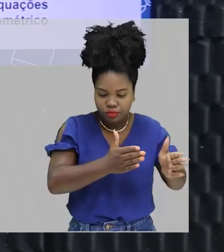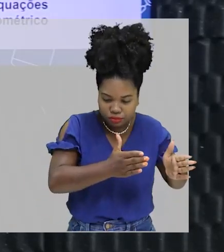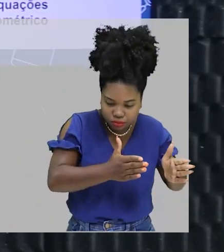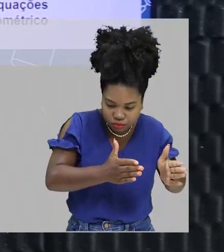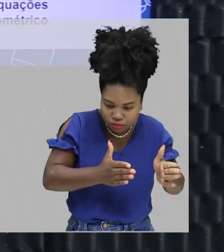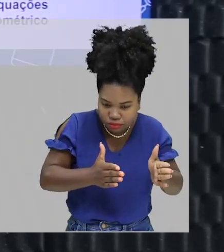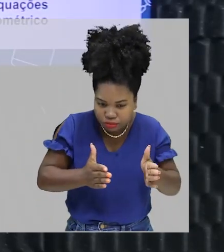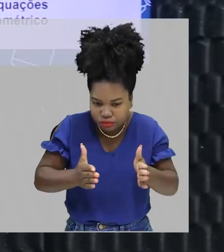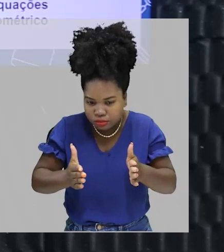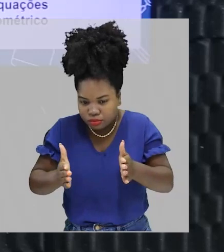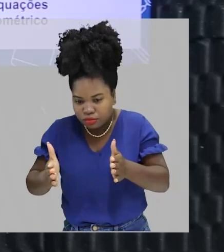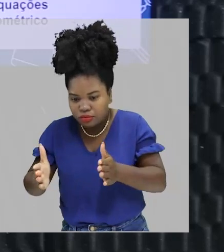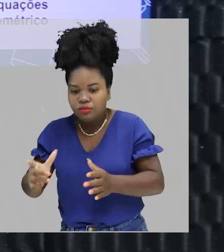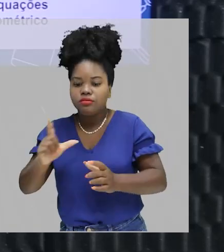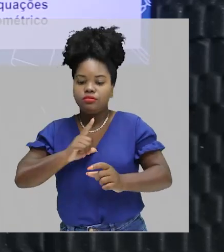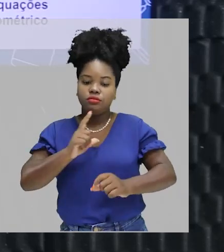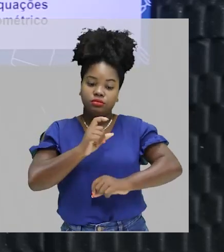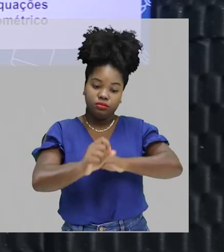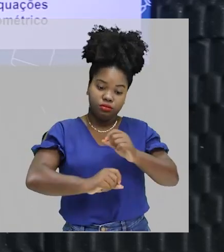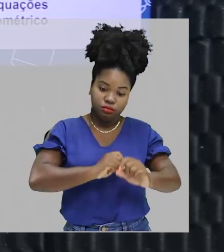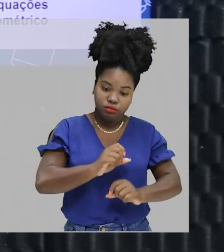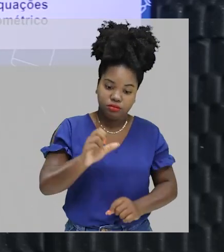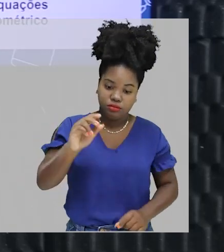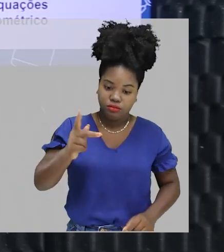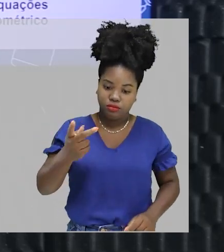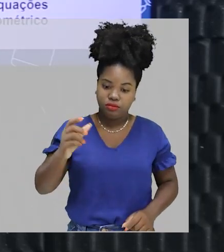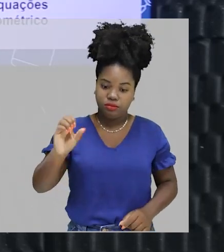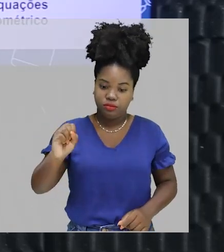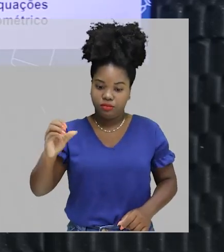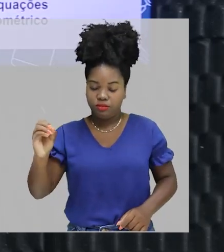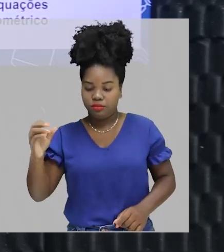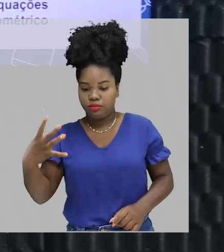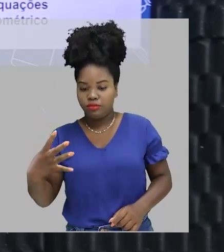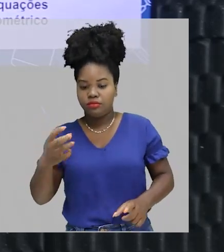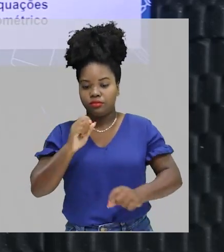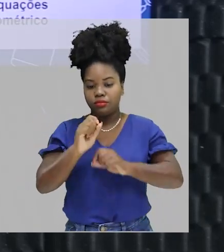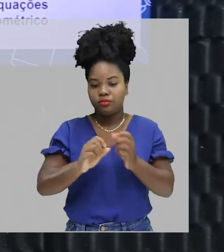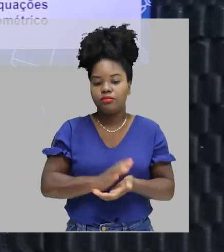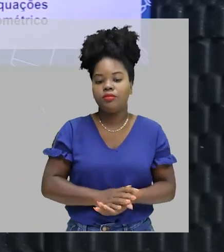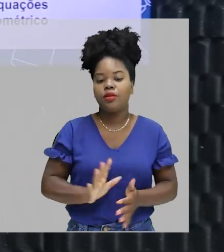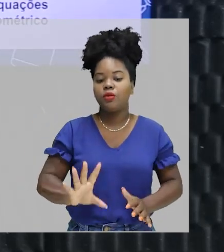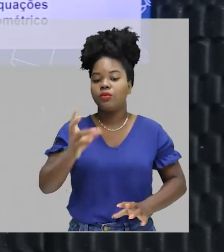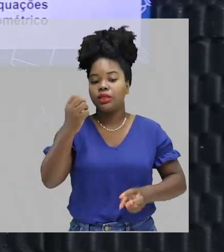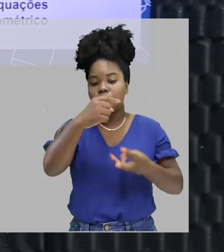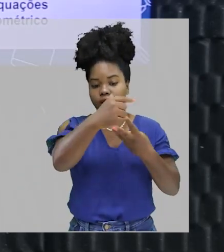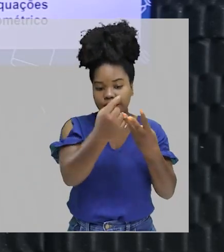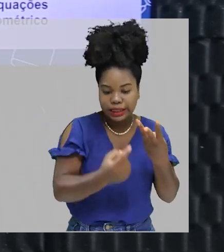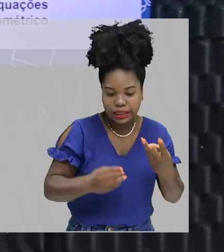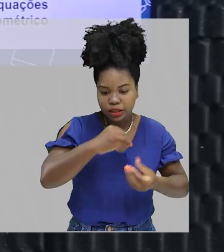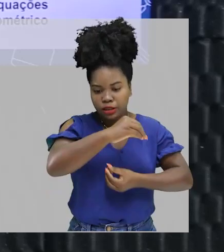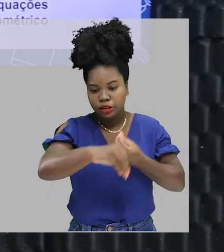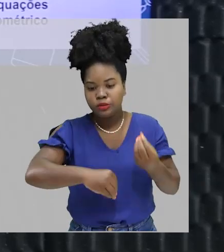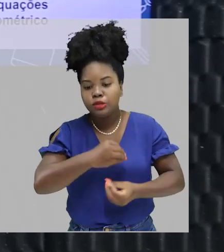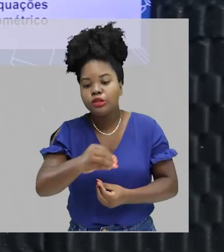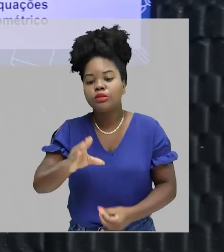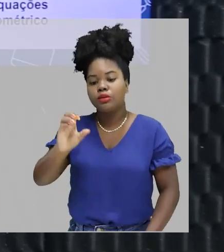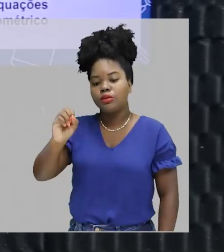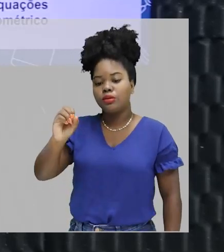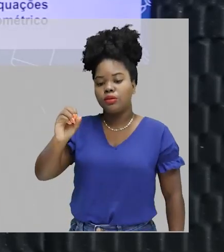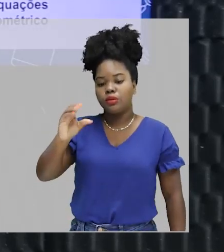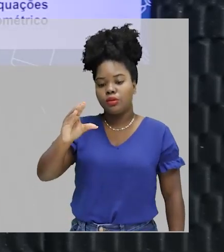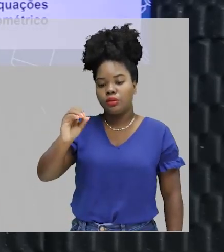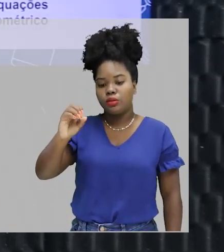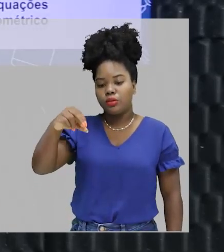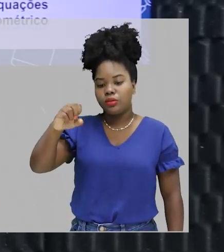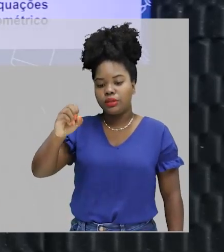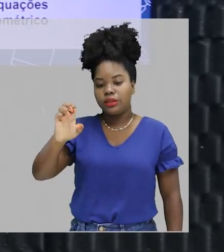esse processo de obtenção, né, ele vai acontecer através de 3 reações consecutivas.